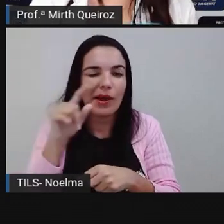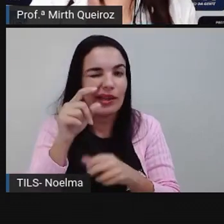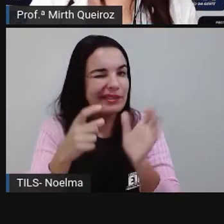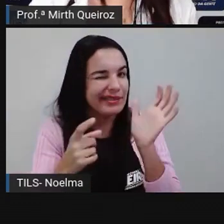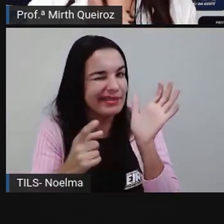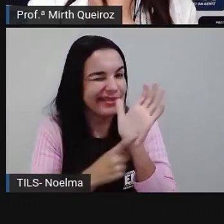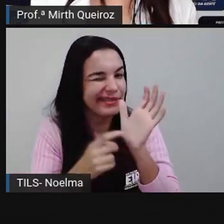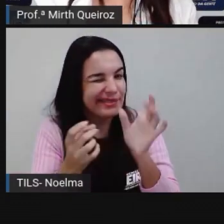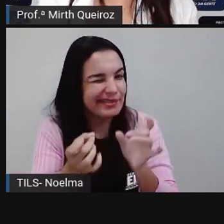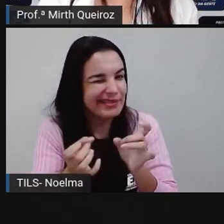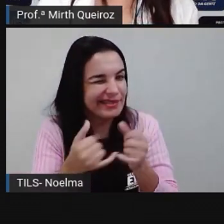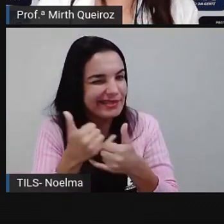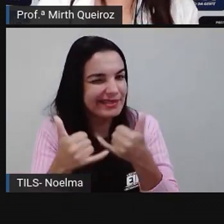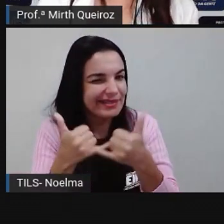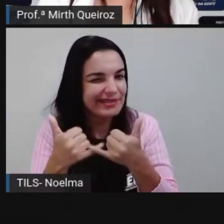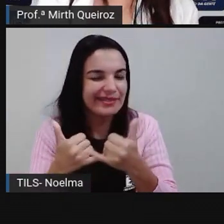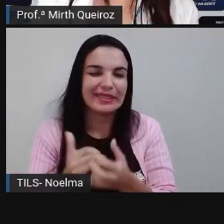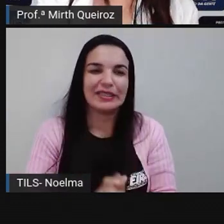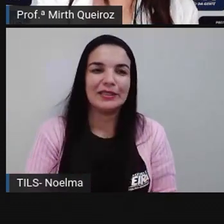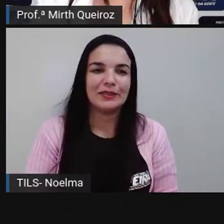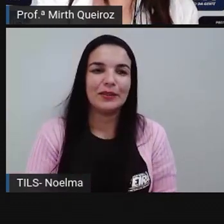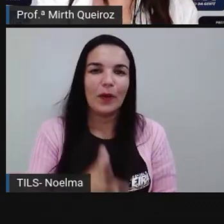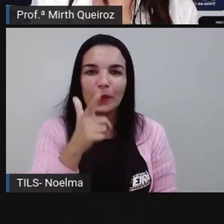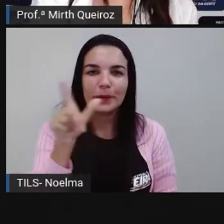Pegadinha. Vamos para o próximo.